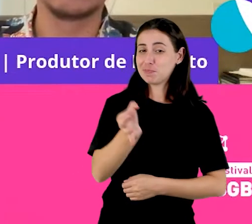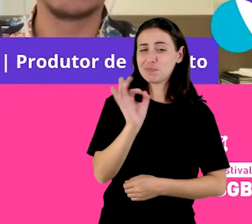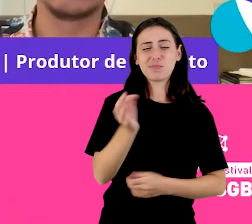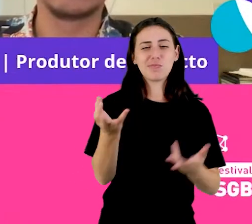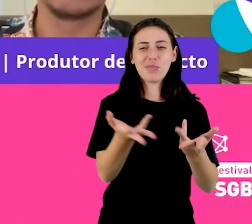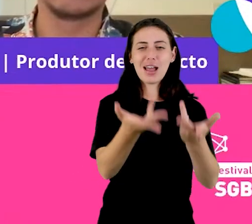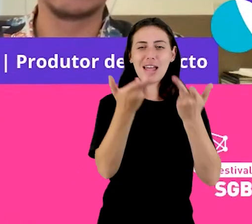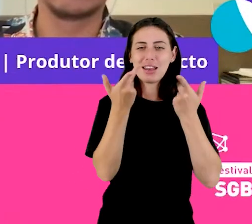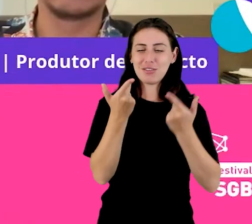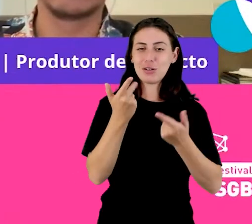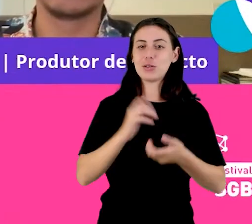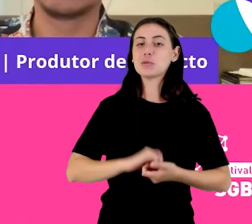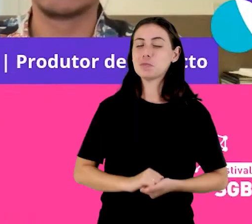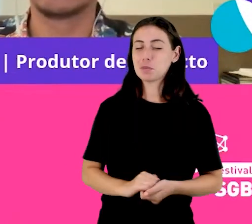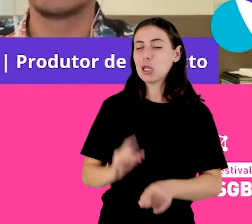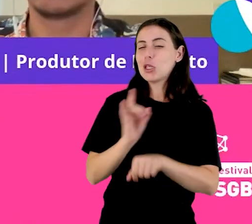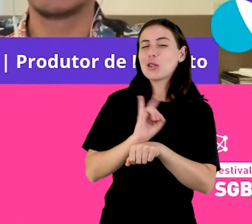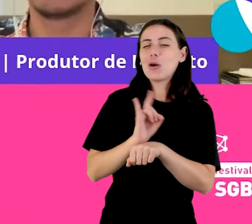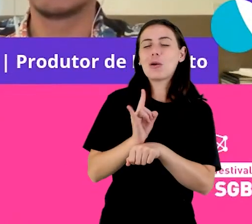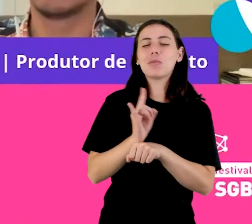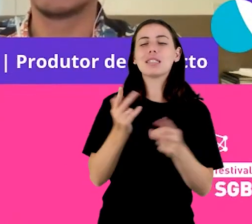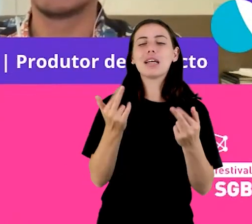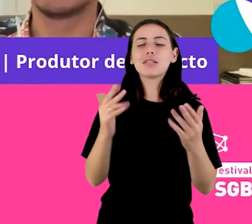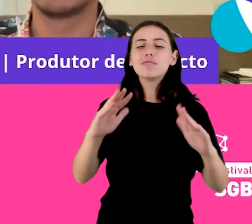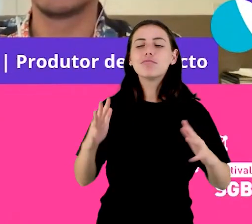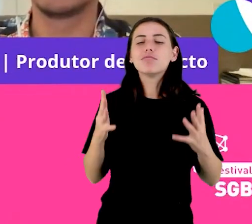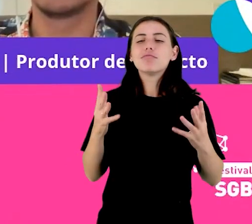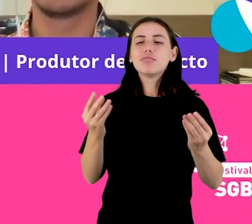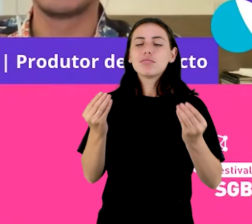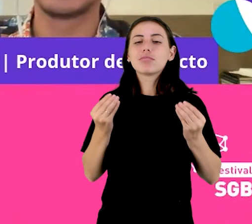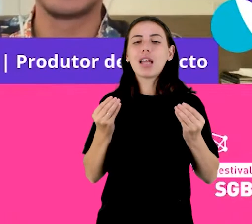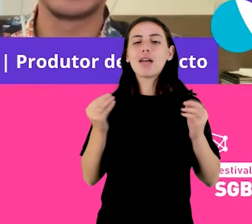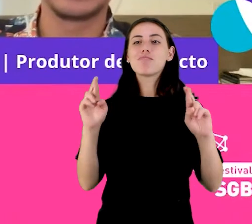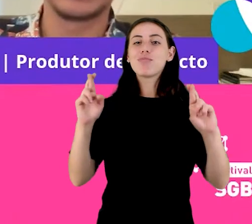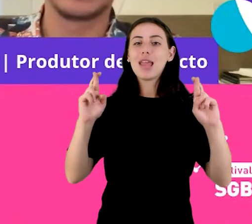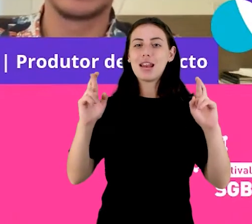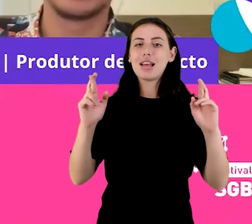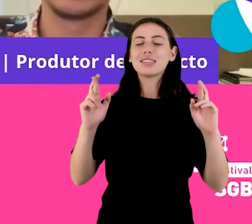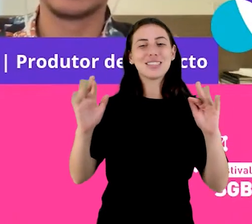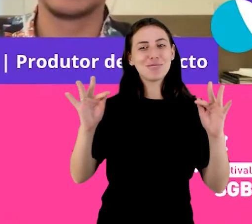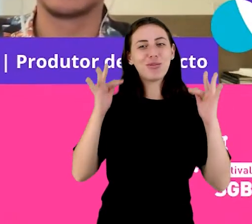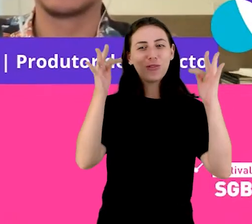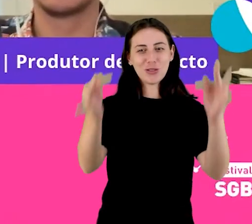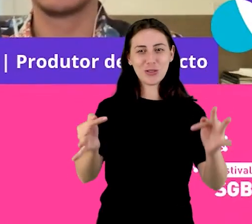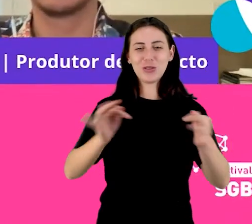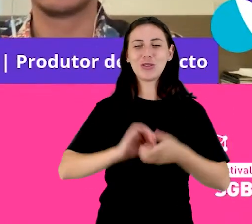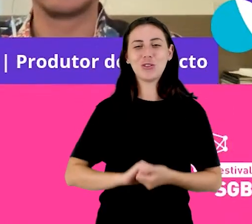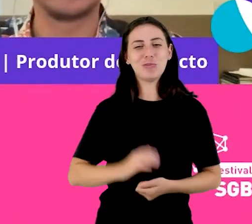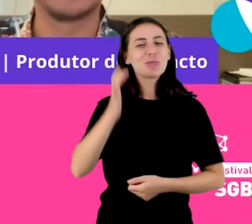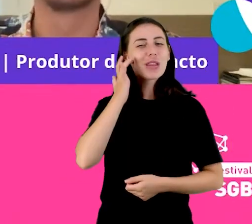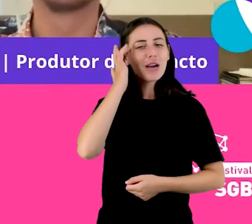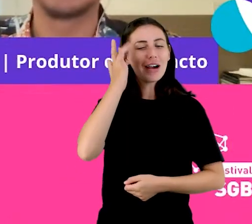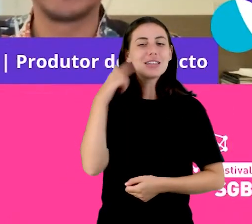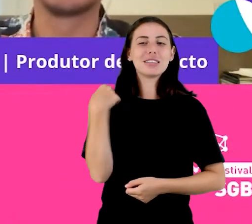Aproveitando até o Matheus falou que está incrível estar com a gente aqui. Que bom que você está gostando. E o Eric também falou que essas conversas virtuais ajudam bastante